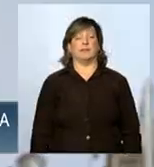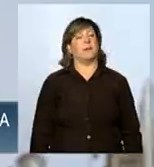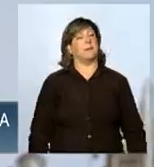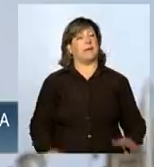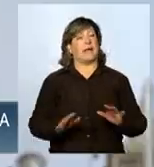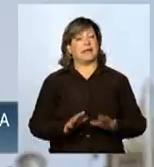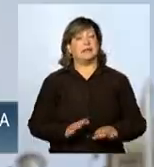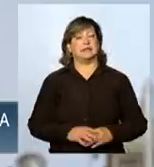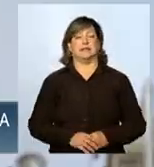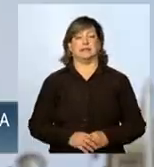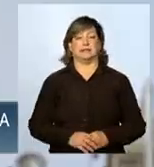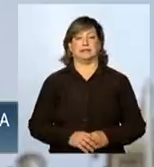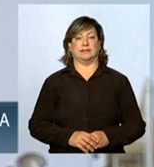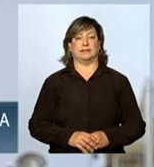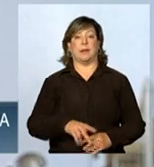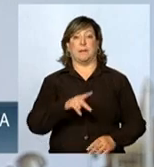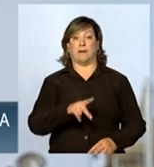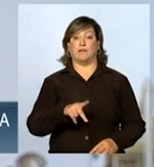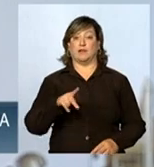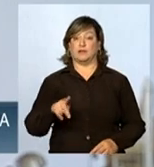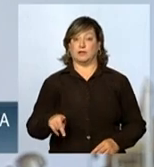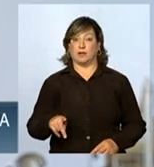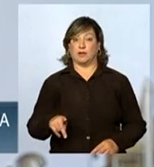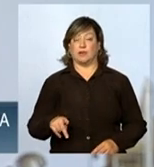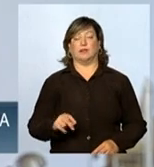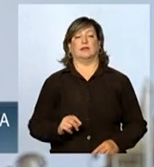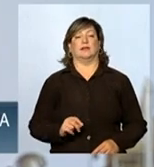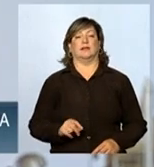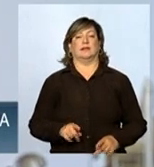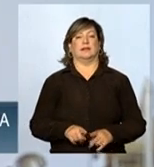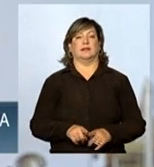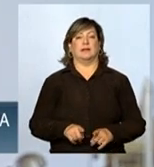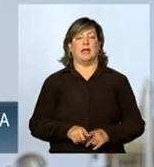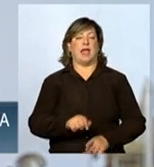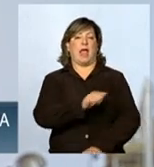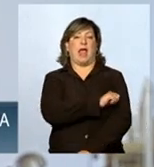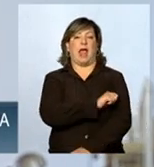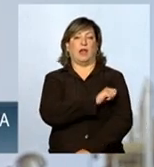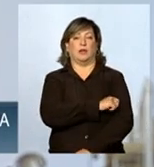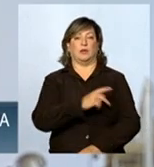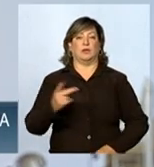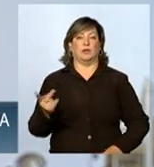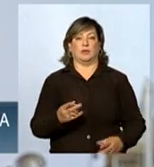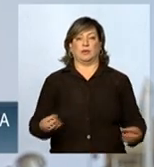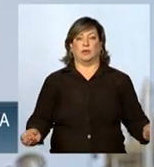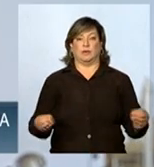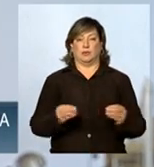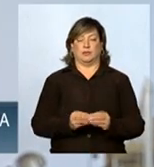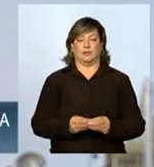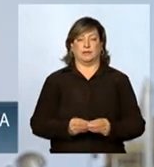Mais professor, mais alunos. Esse é o sinônimo.